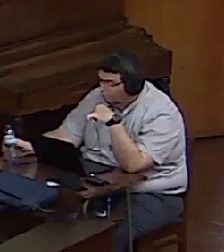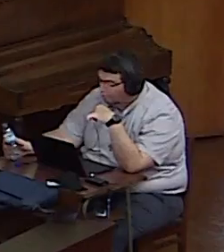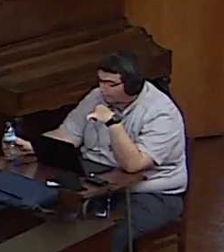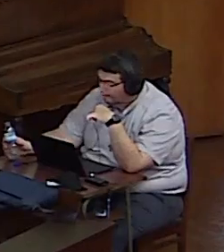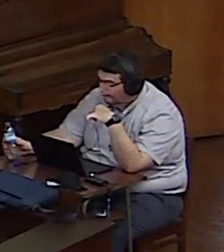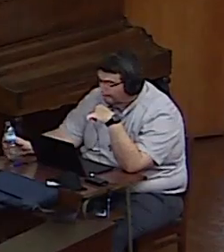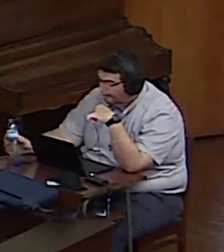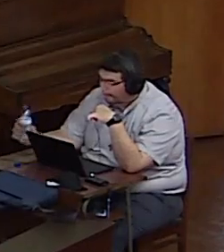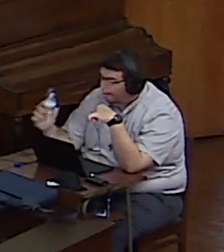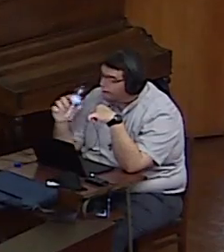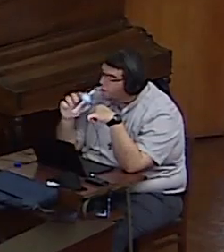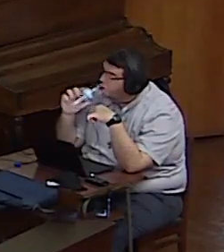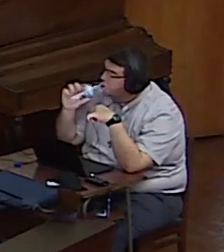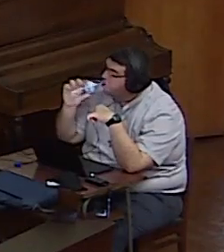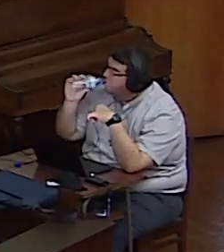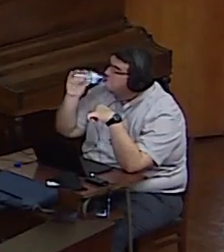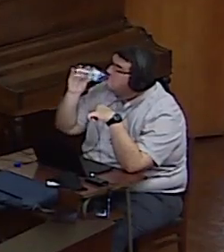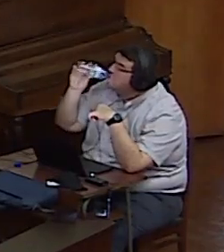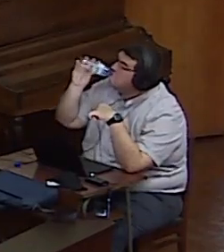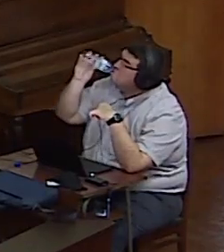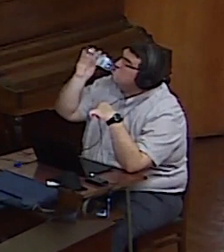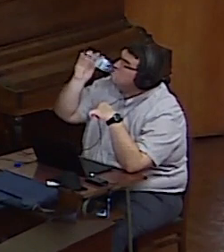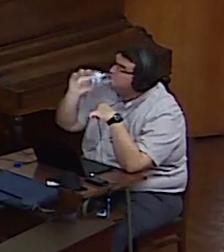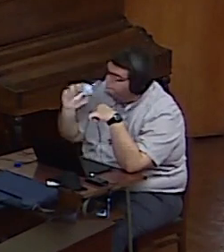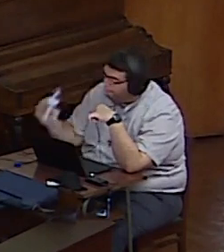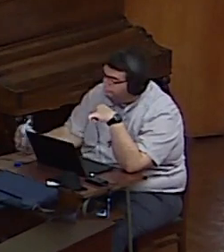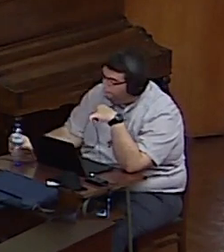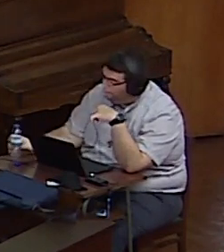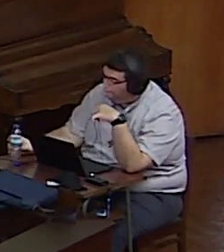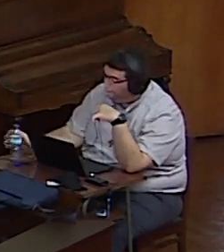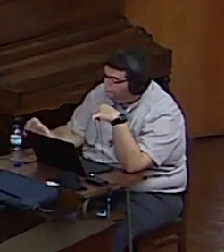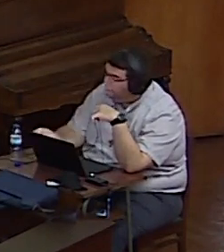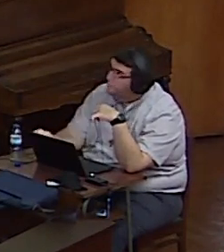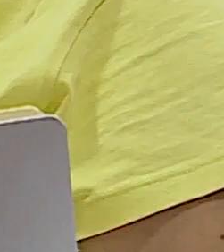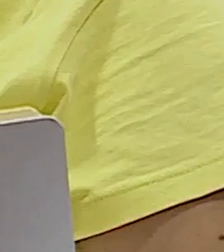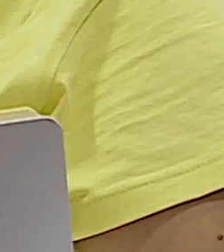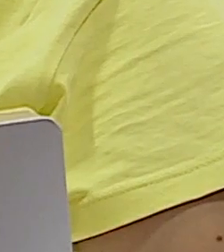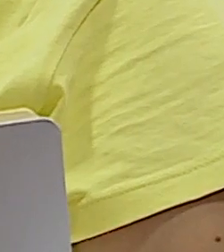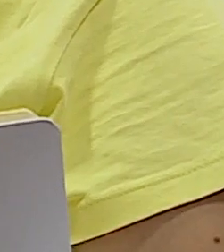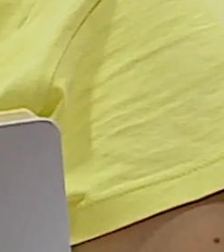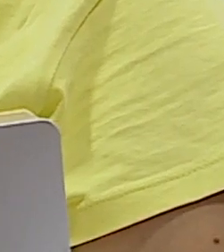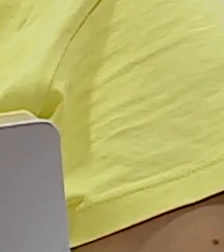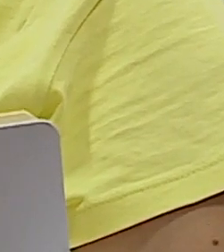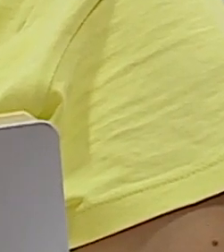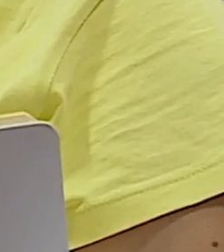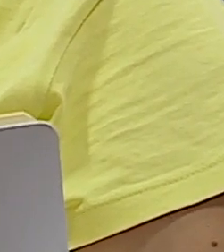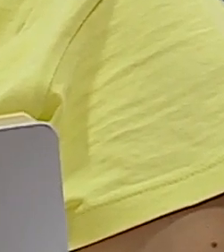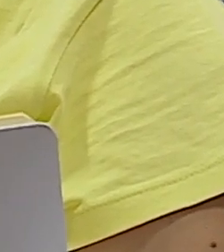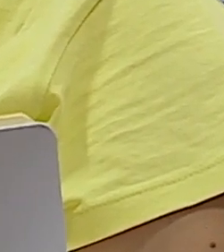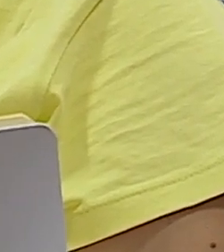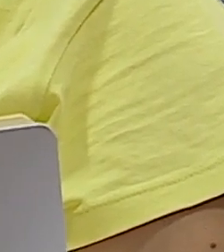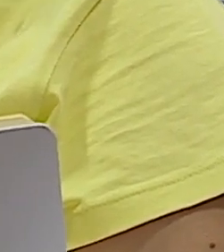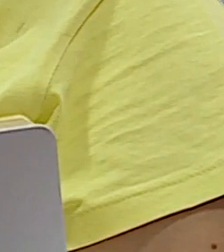formação sobre planificação pastoral. O encontro teve como objetivo projetar uma pastoral